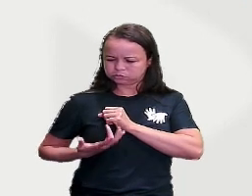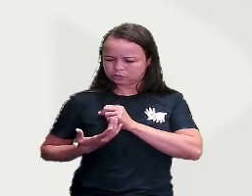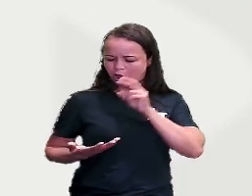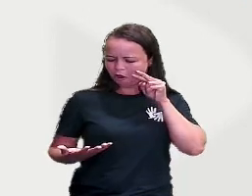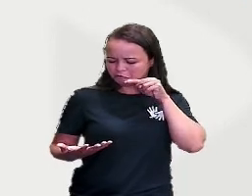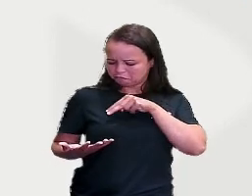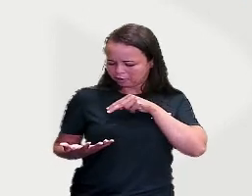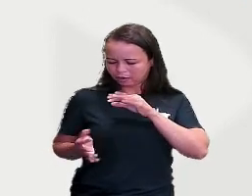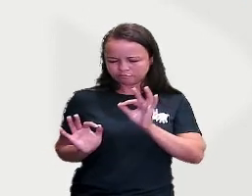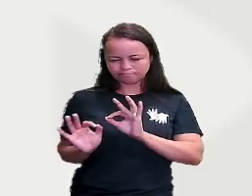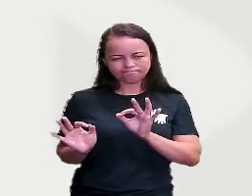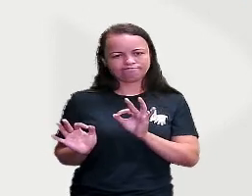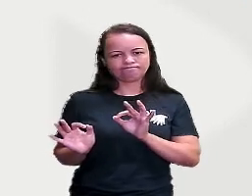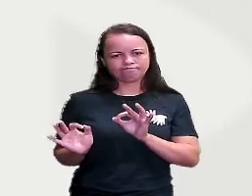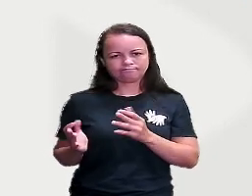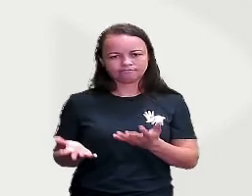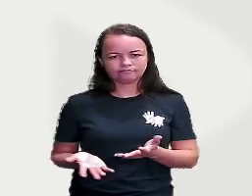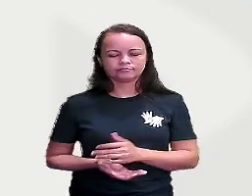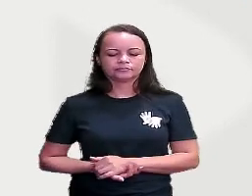ver.